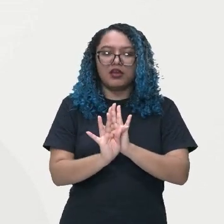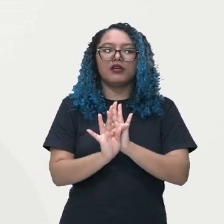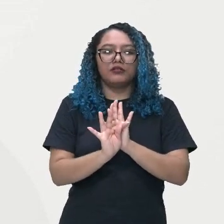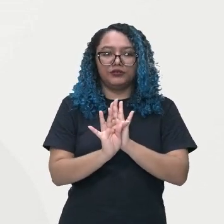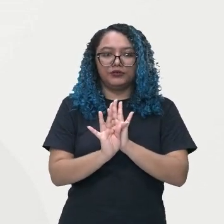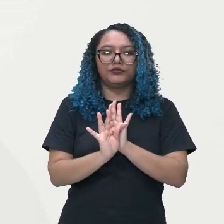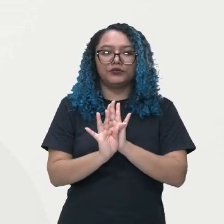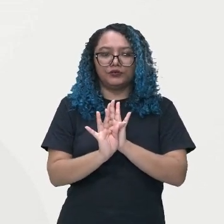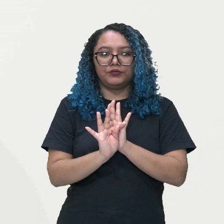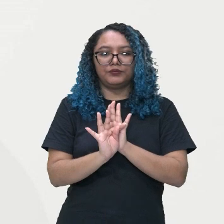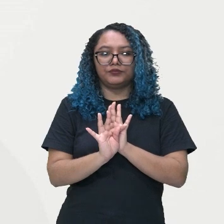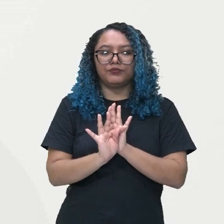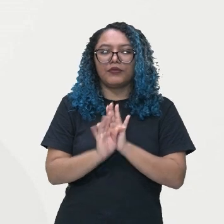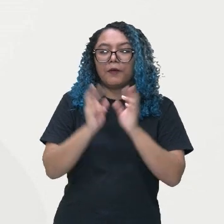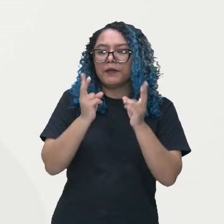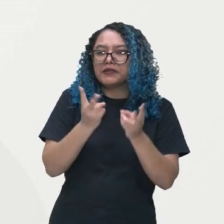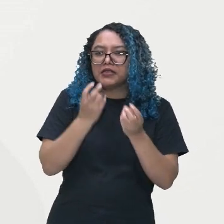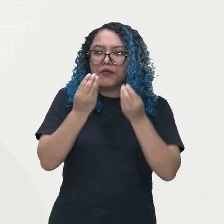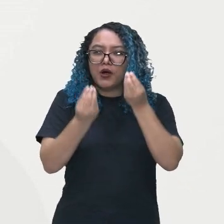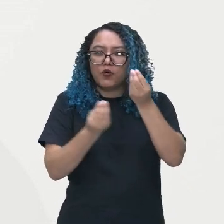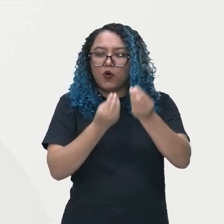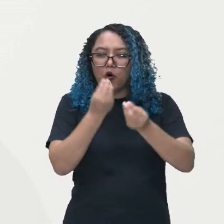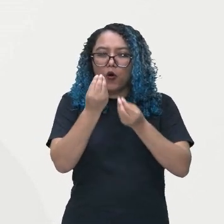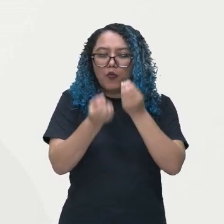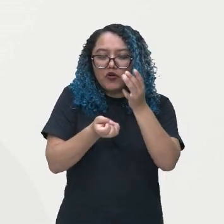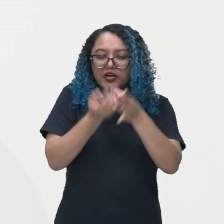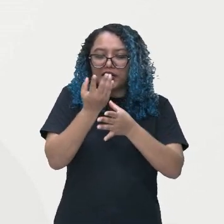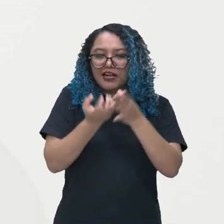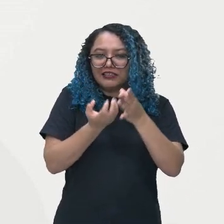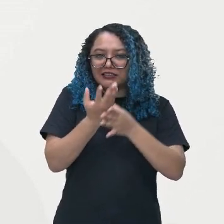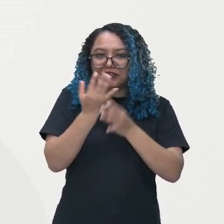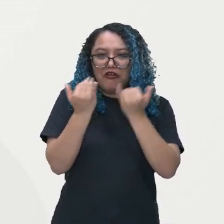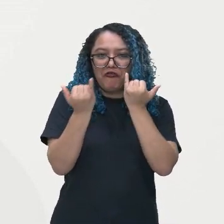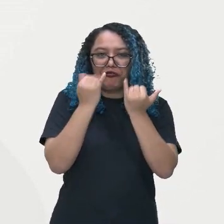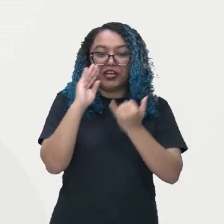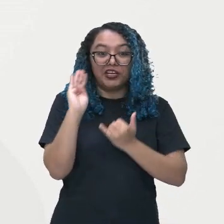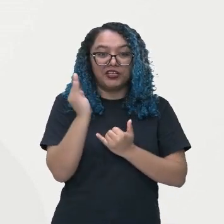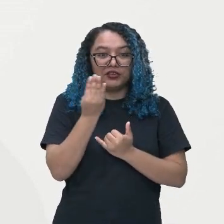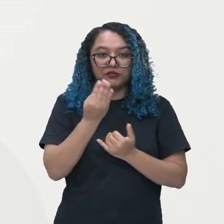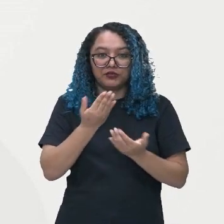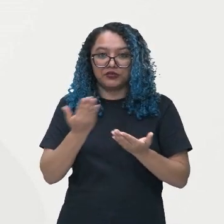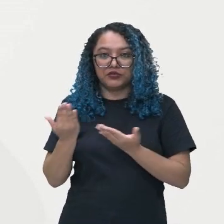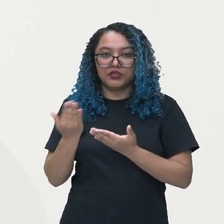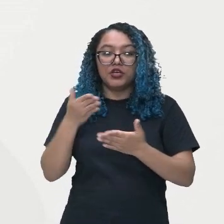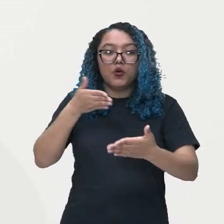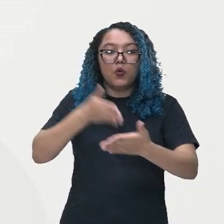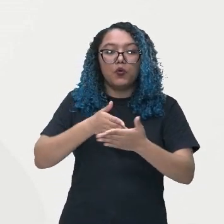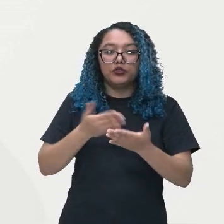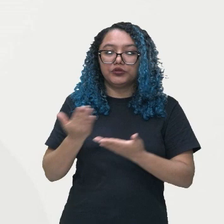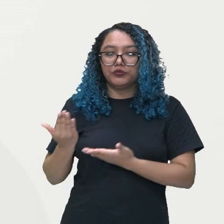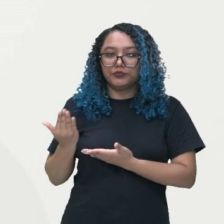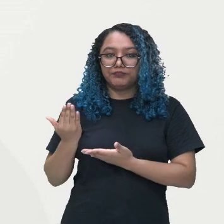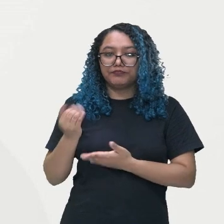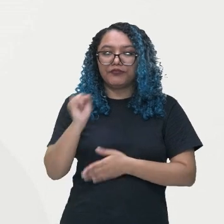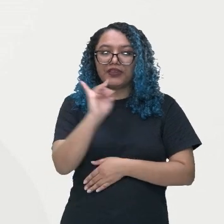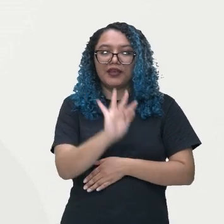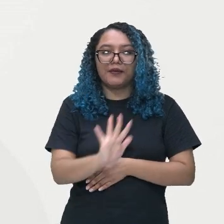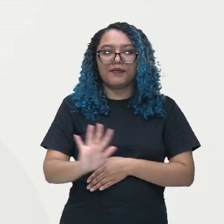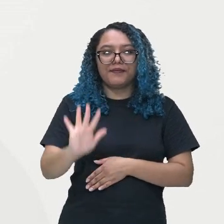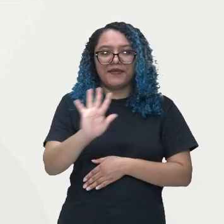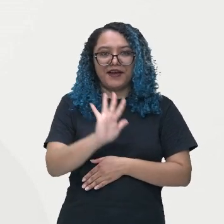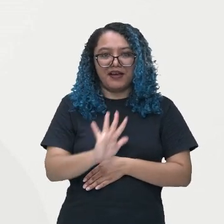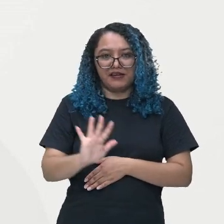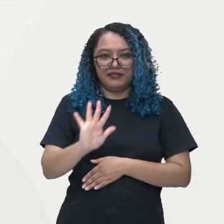fake news dentro do meio jornalístico. E por último, imagem. Ó, isso aqui